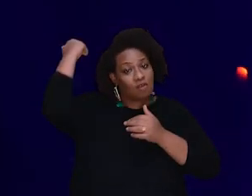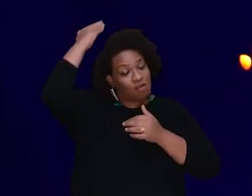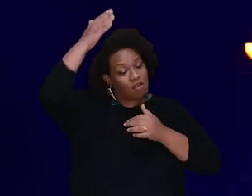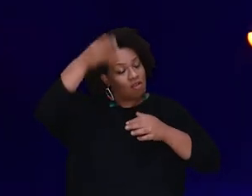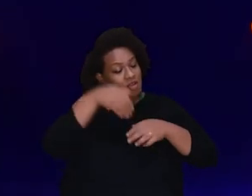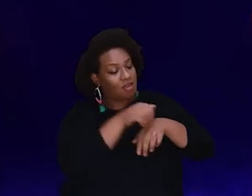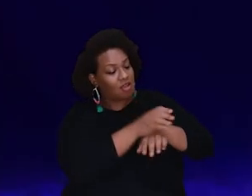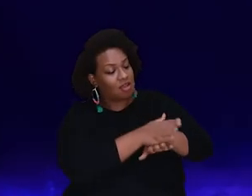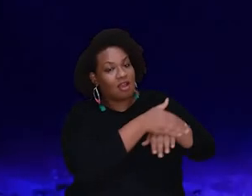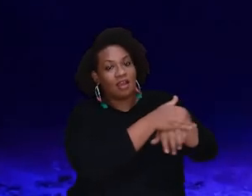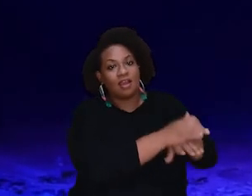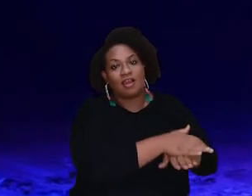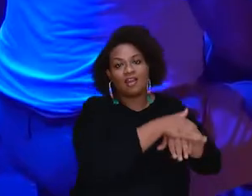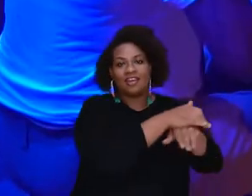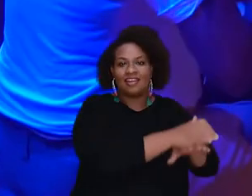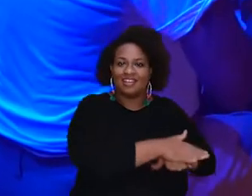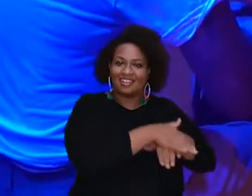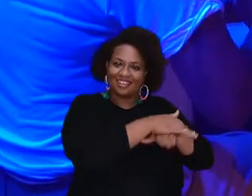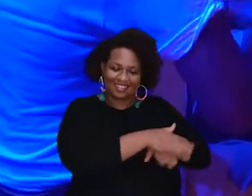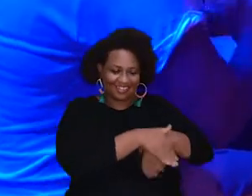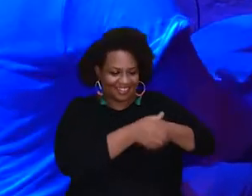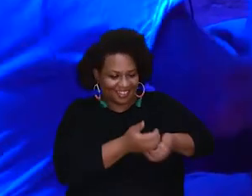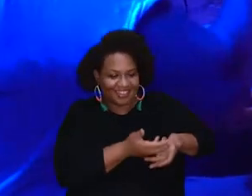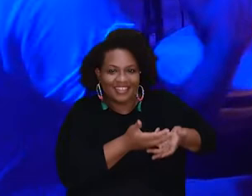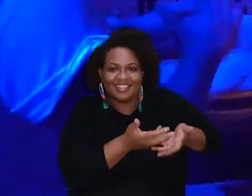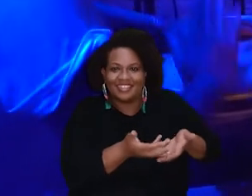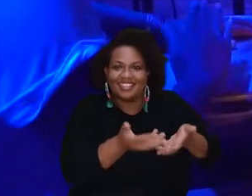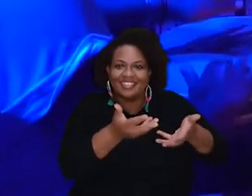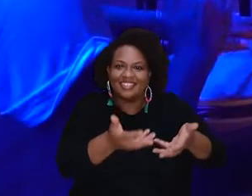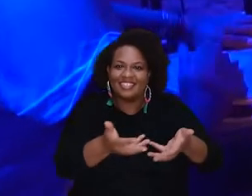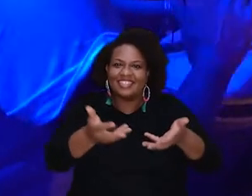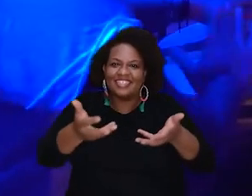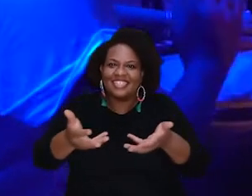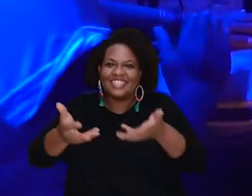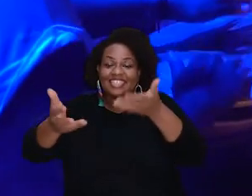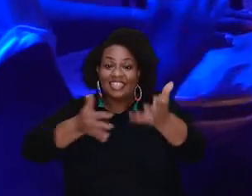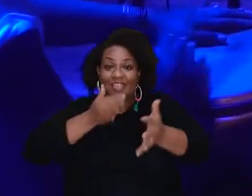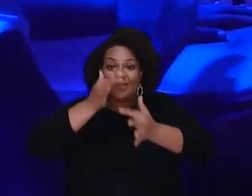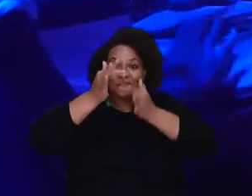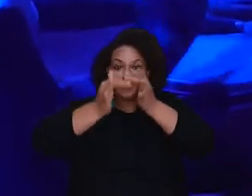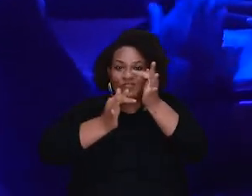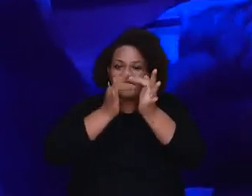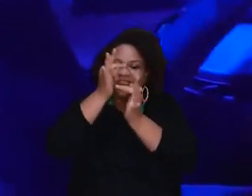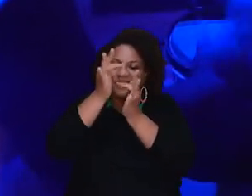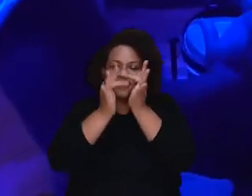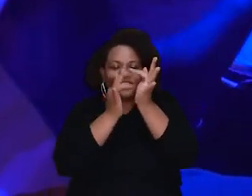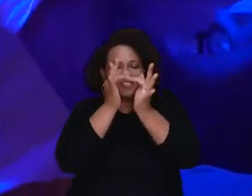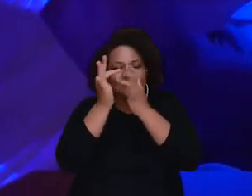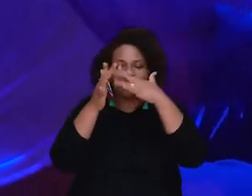Rosas pra Iemanjá, rosas pra Iemanjá, rosas pra Iemanjá eu vou